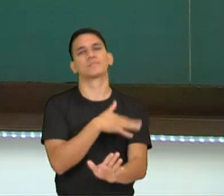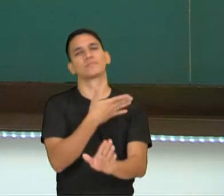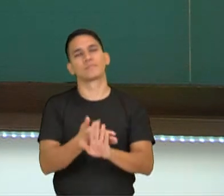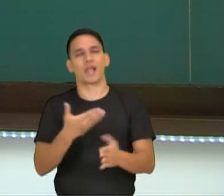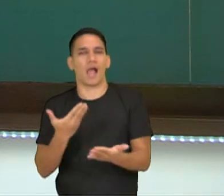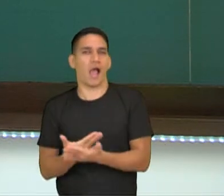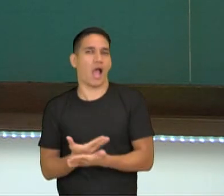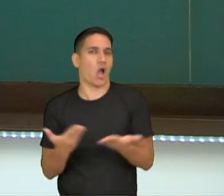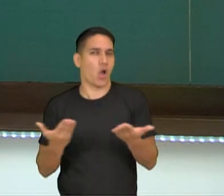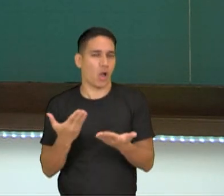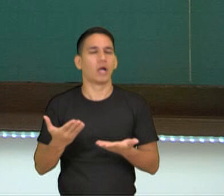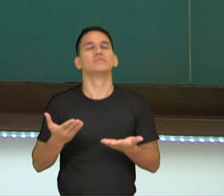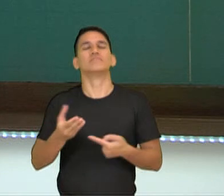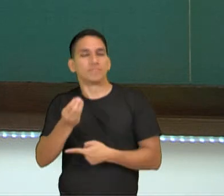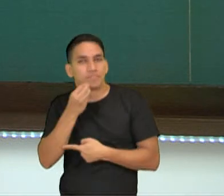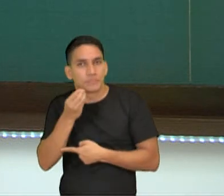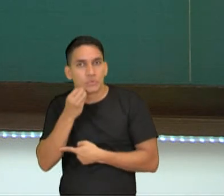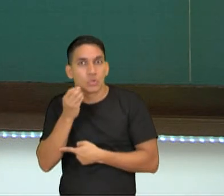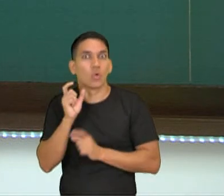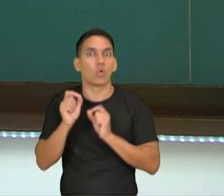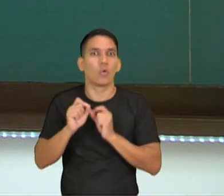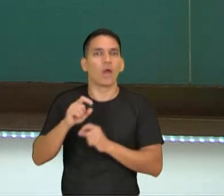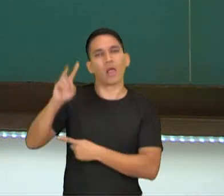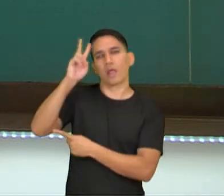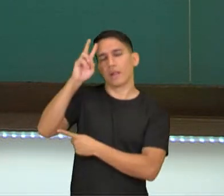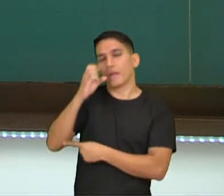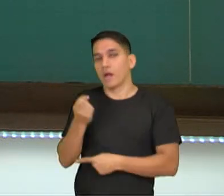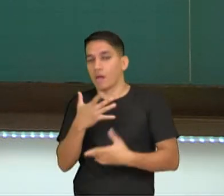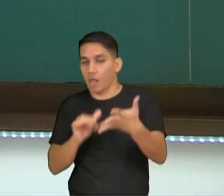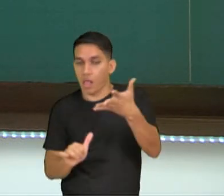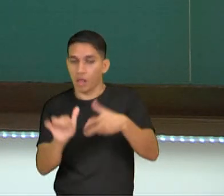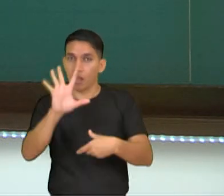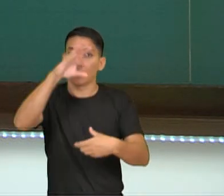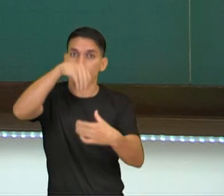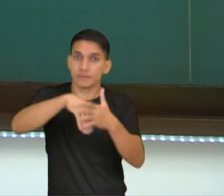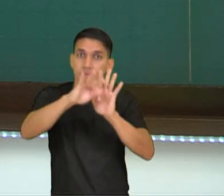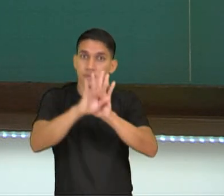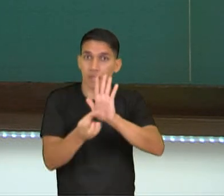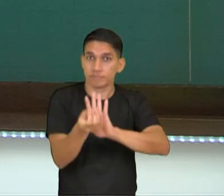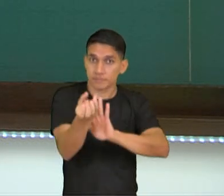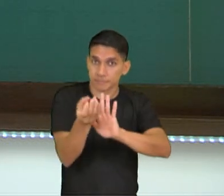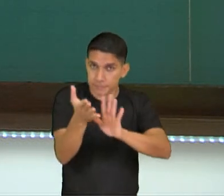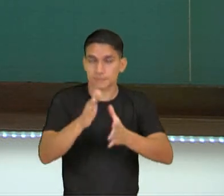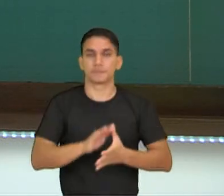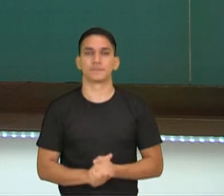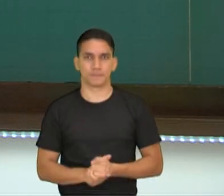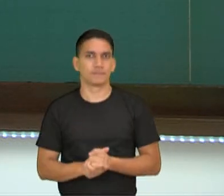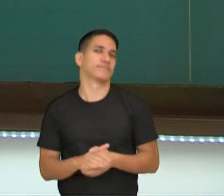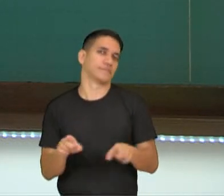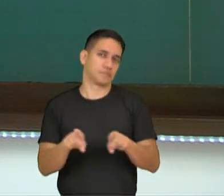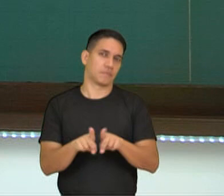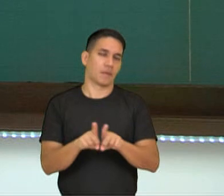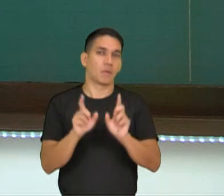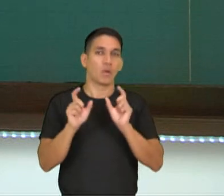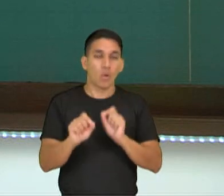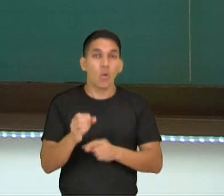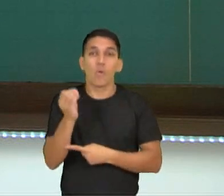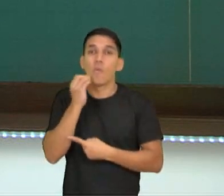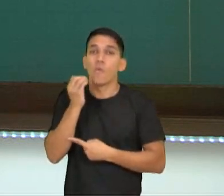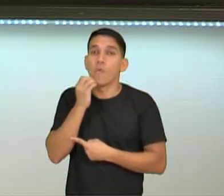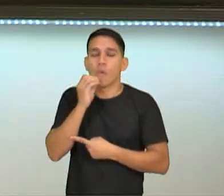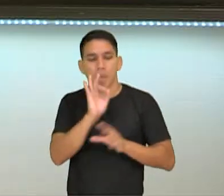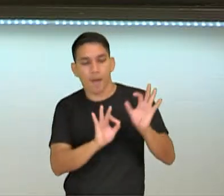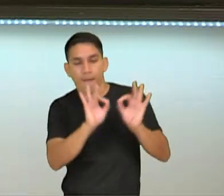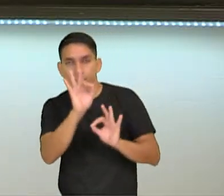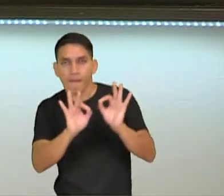nós tivemos a oportunidade de recordar os elementos de composição do texto informativo e tivemos a oportunidade de